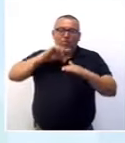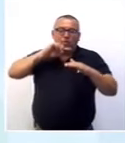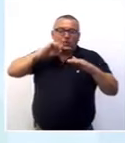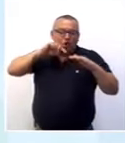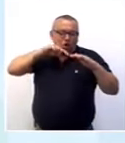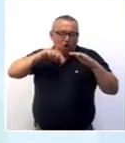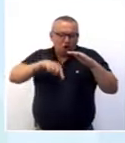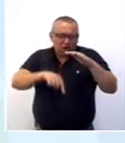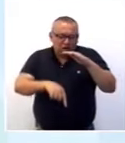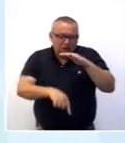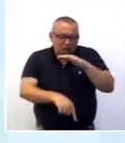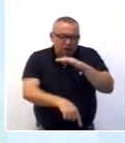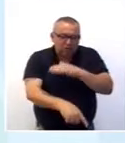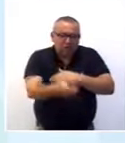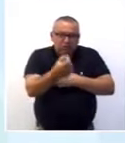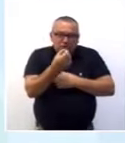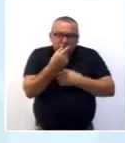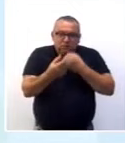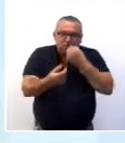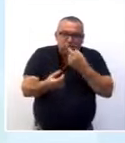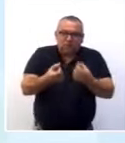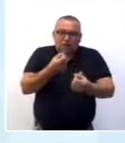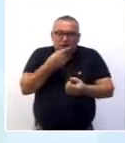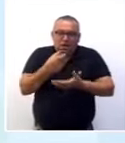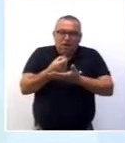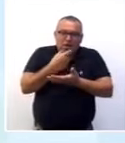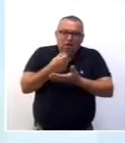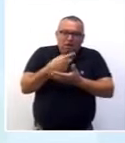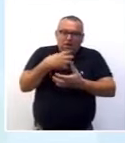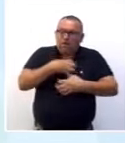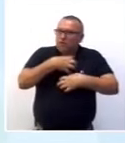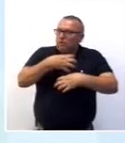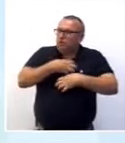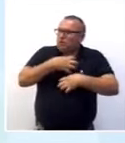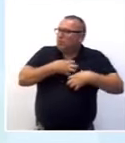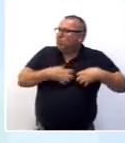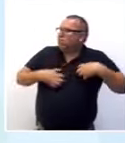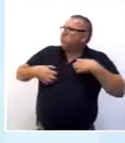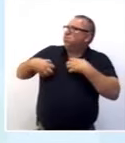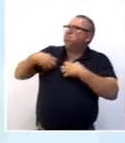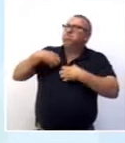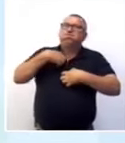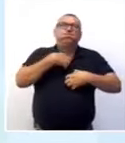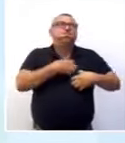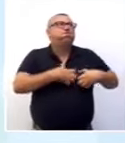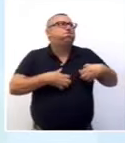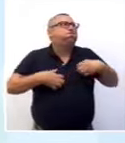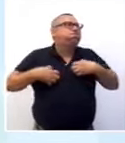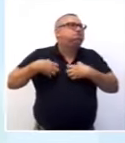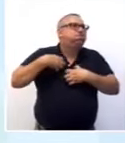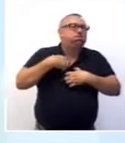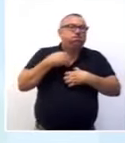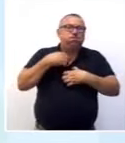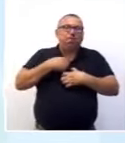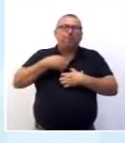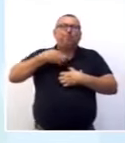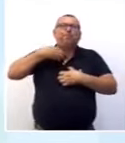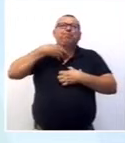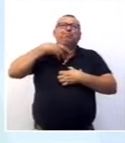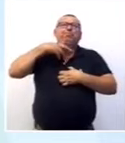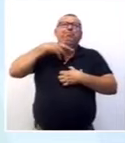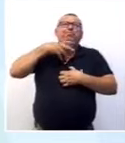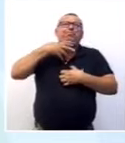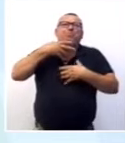Profundissimamente hipocondríaco. Este ambiente me causa repugnância. Sobe-me à boca uma